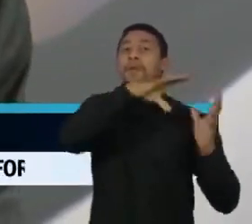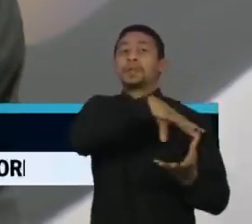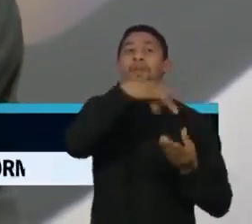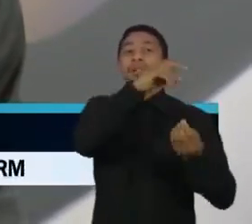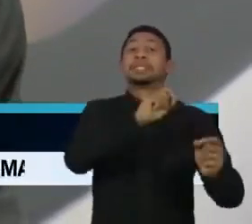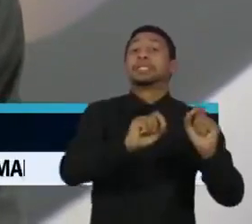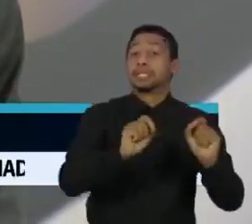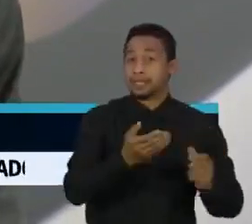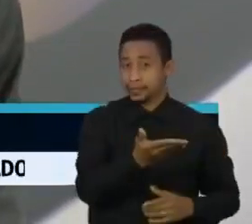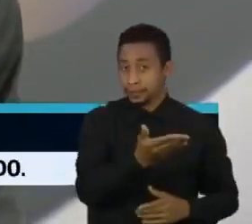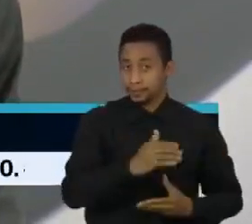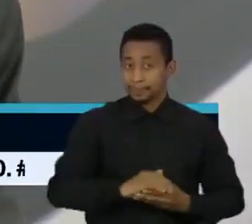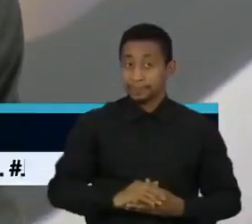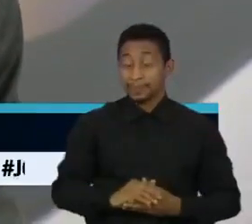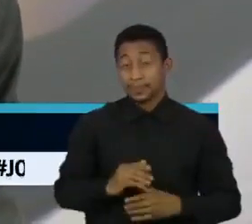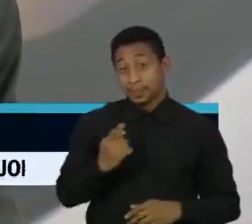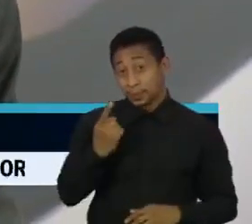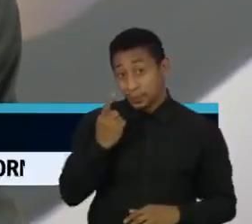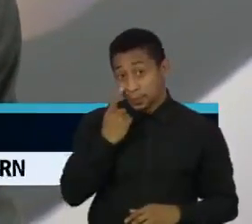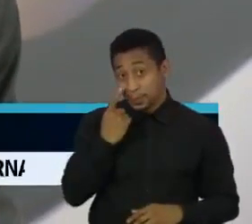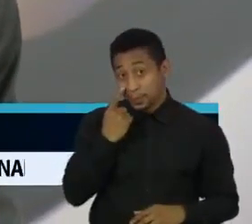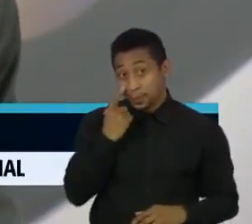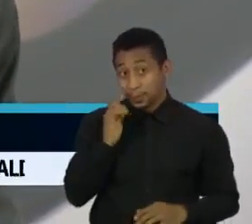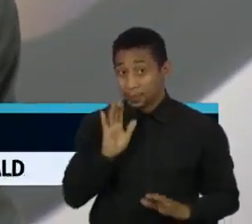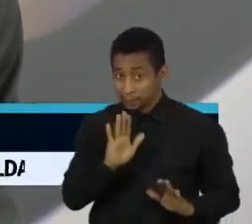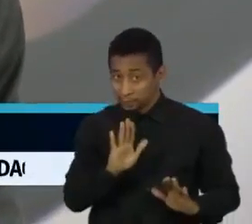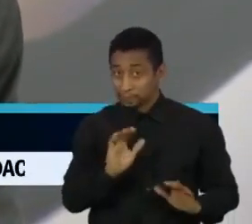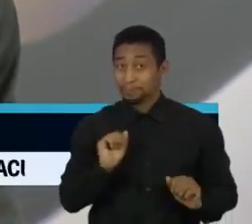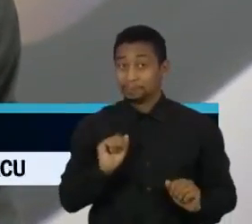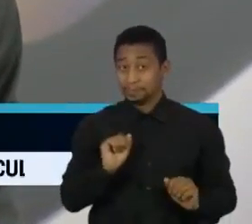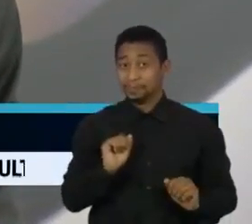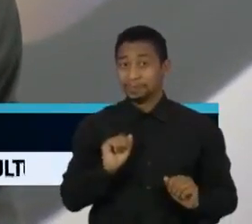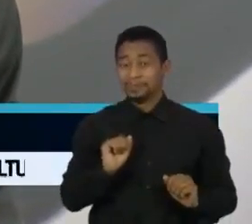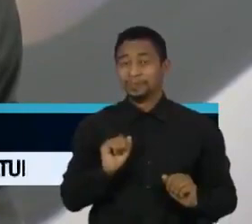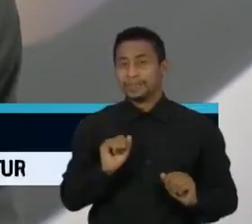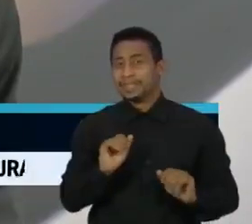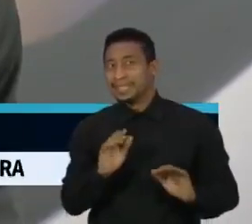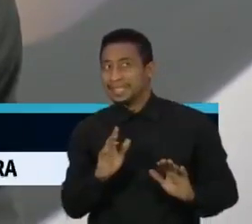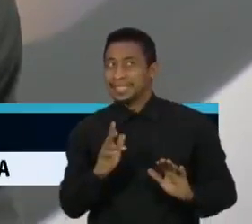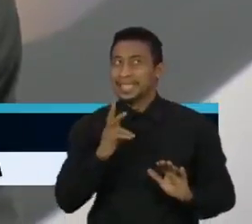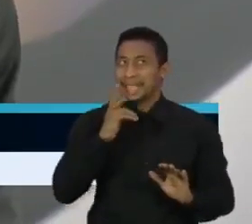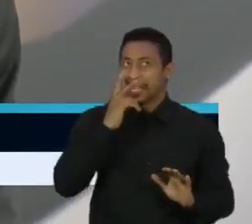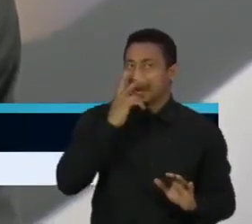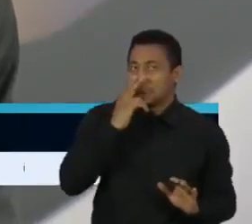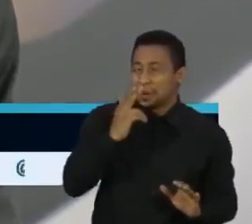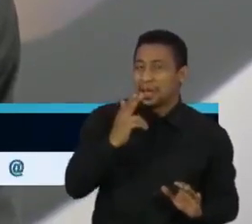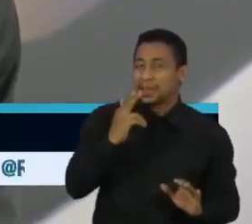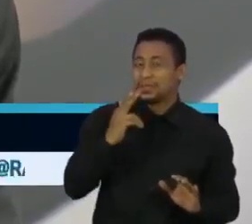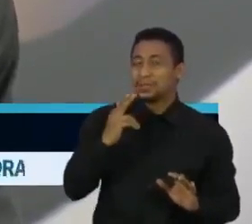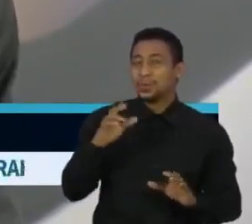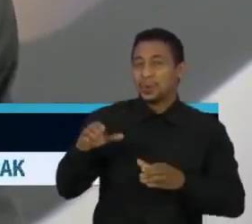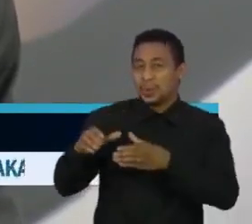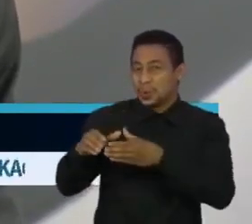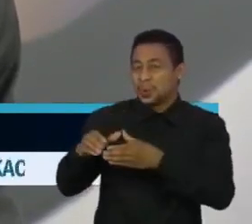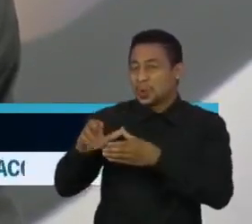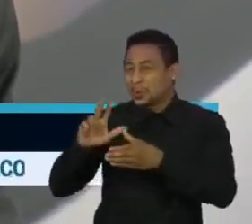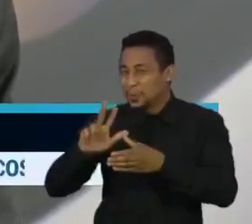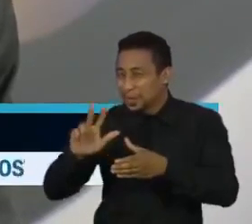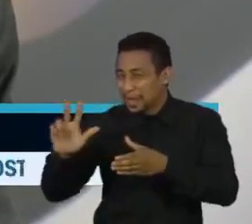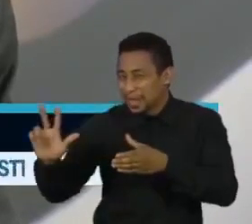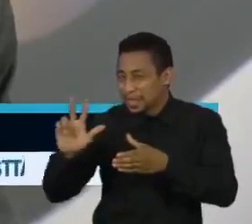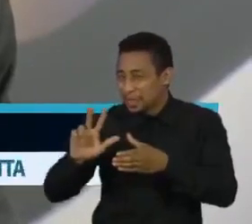olha deixa eu ver aqui a acha que o Talibã neste momento